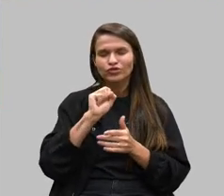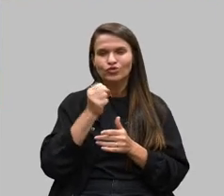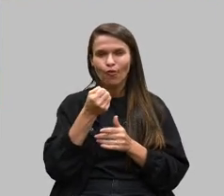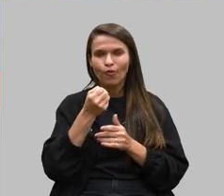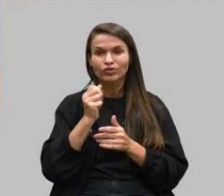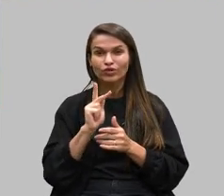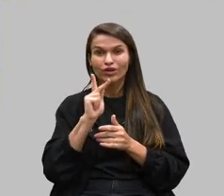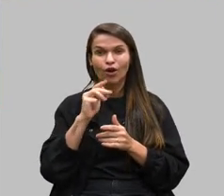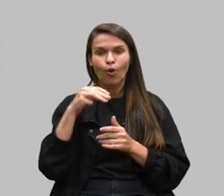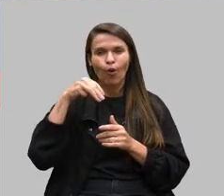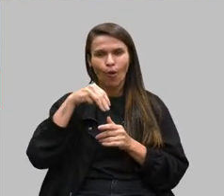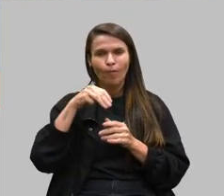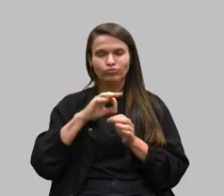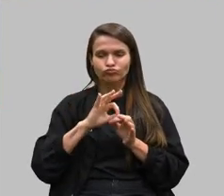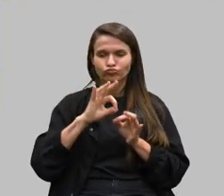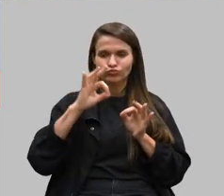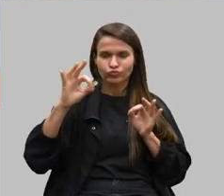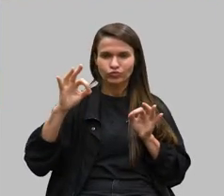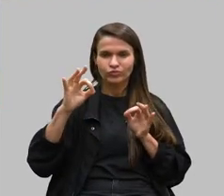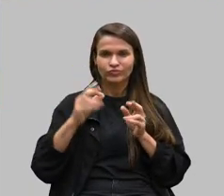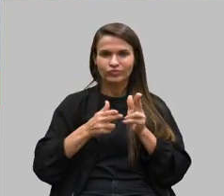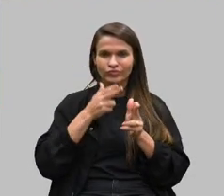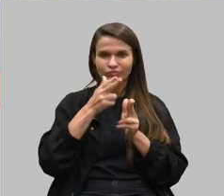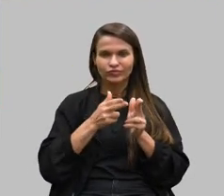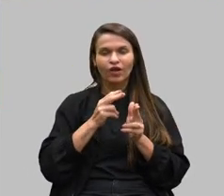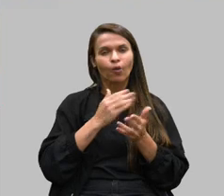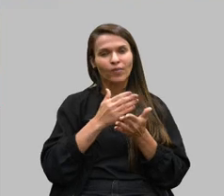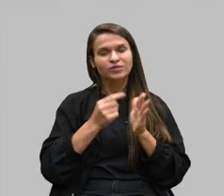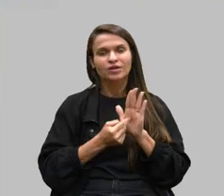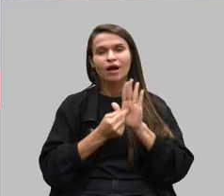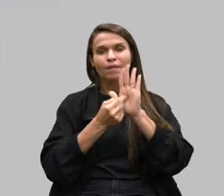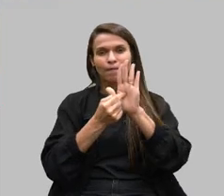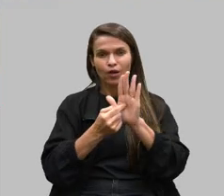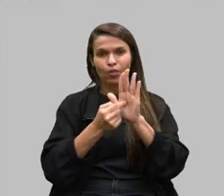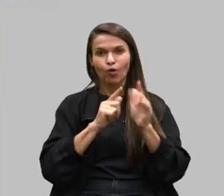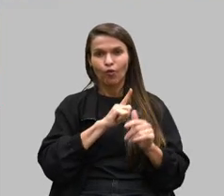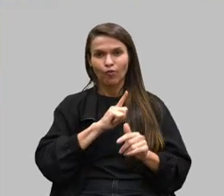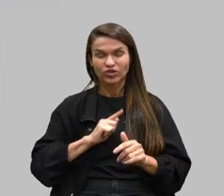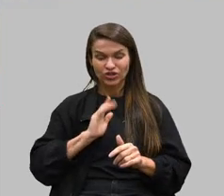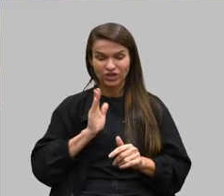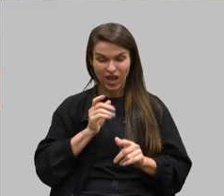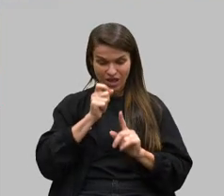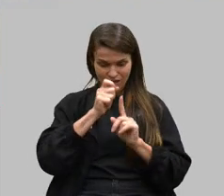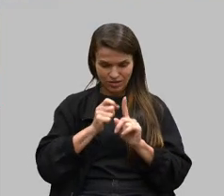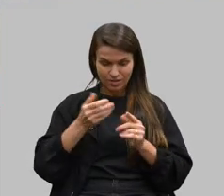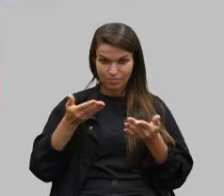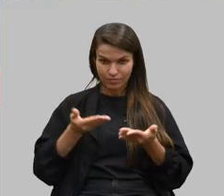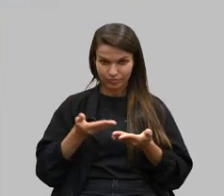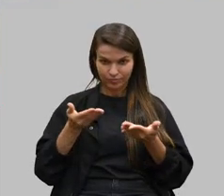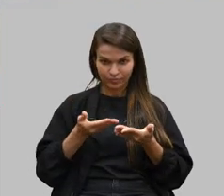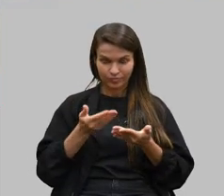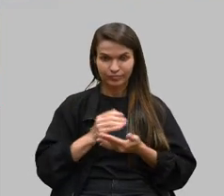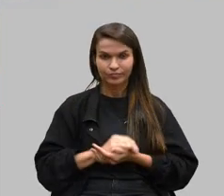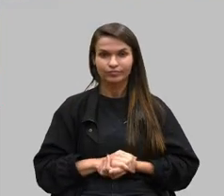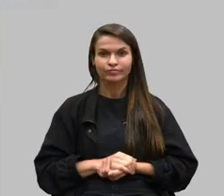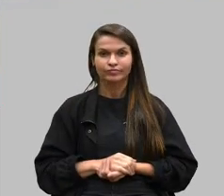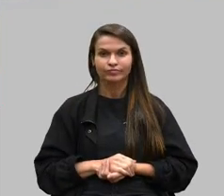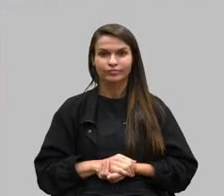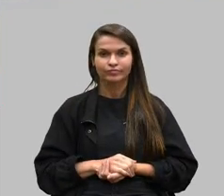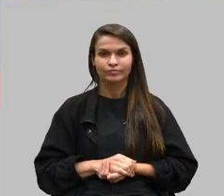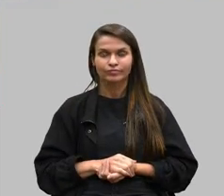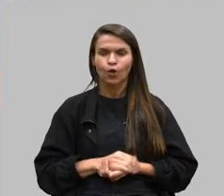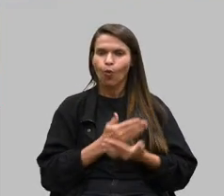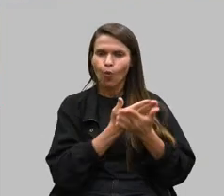estudos vão começar ser apresentados para o governo já esse mês com